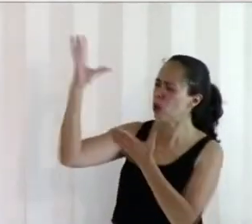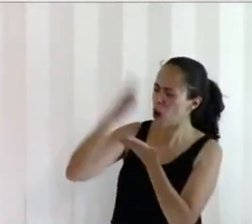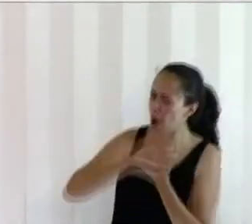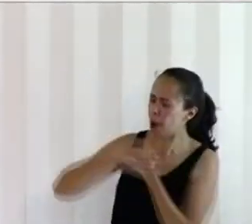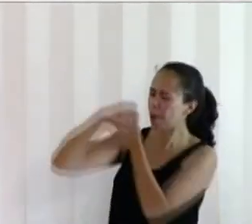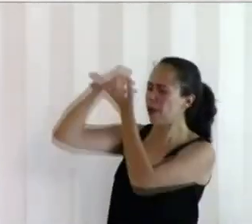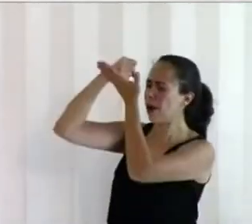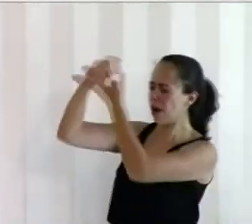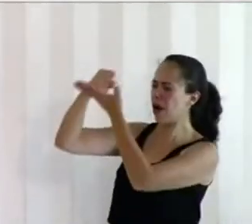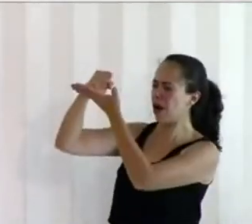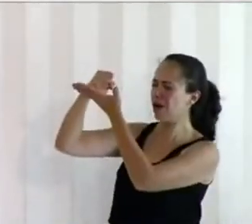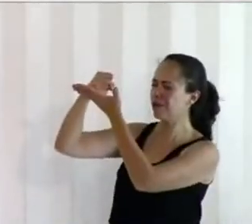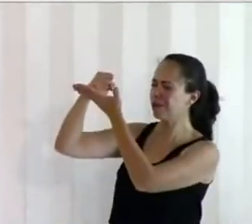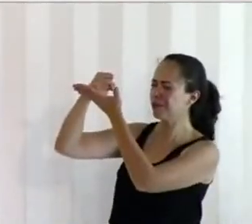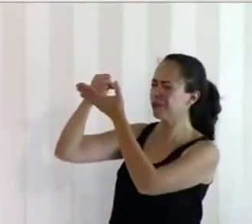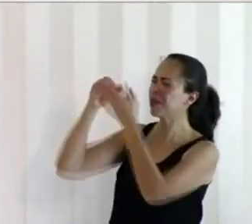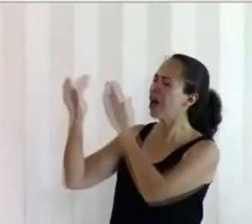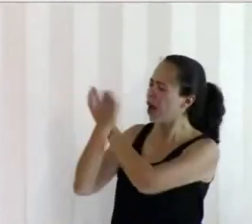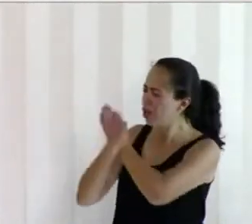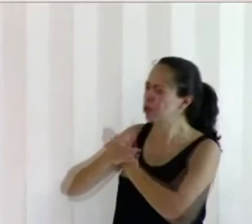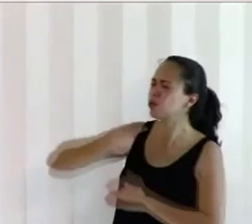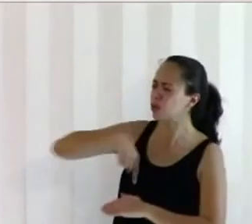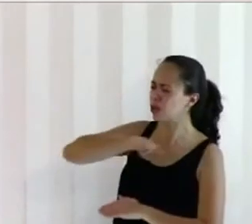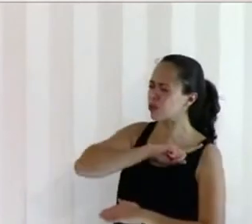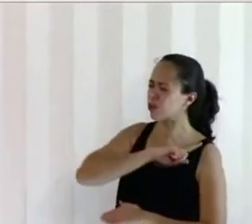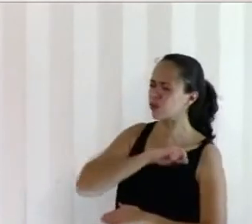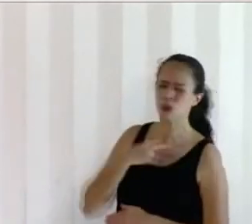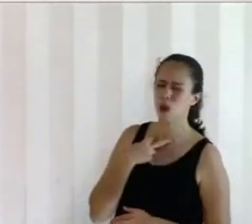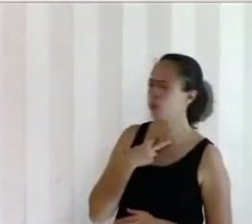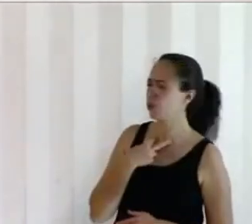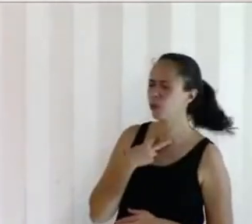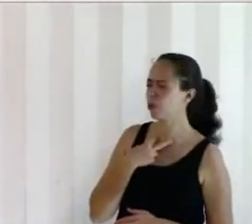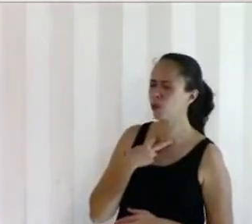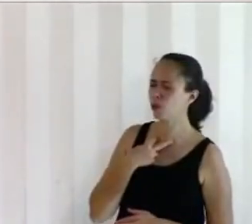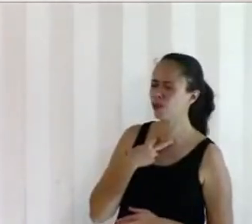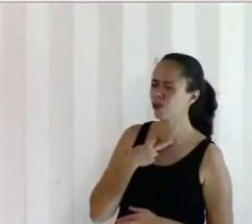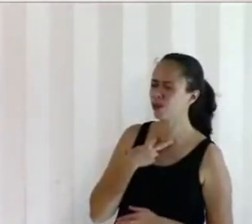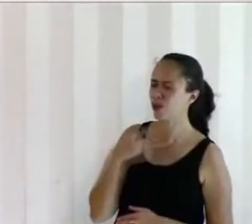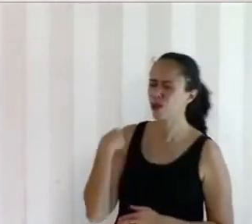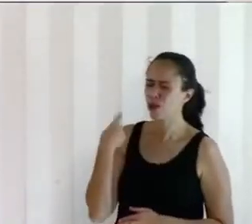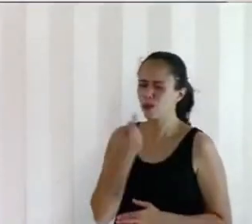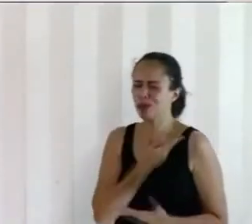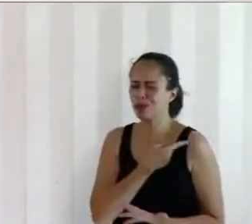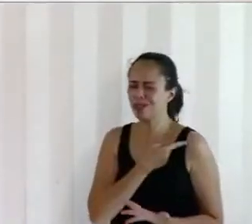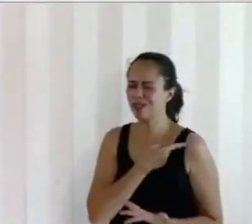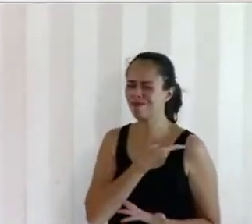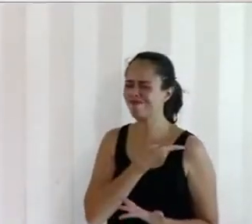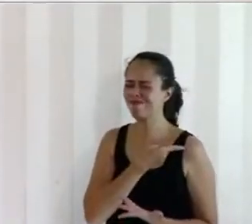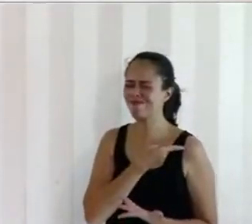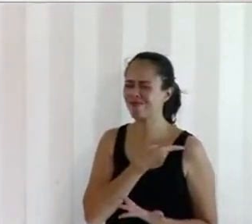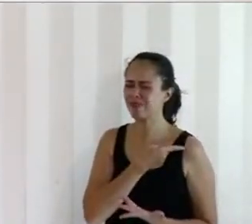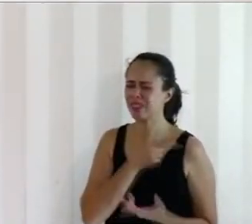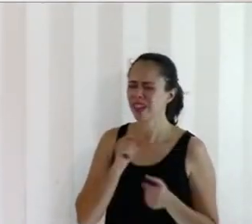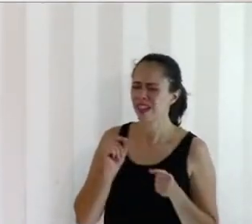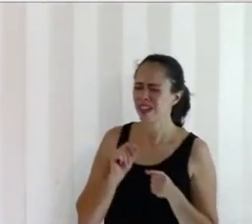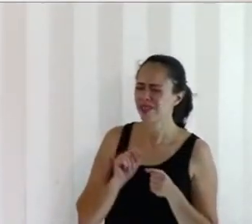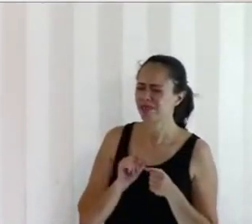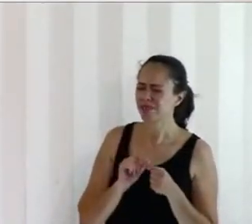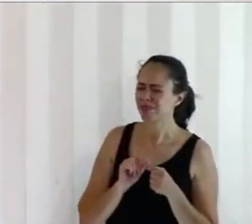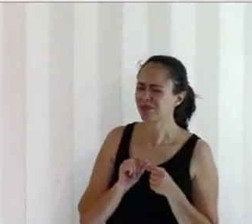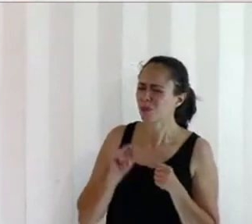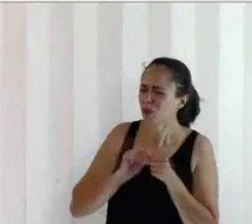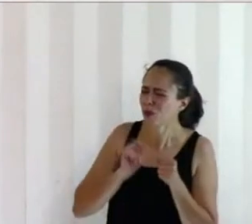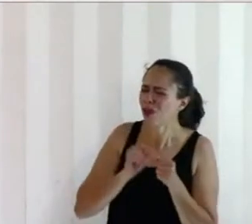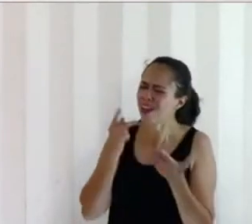que nós não criamos ídolos para nós mesmos. Ajuda-nos, Senhor, a guardar este dia que